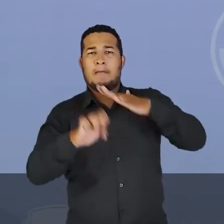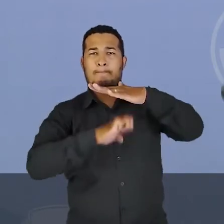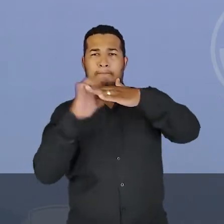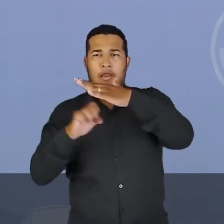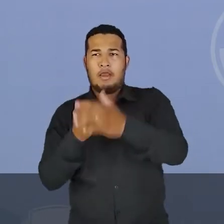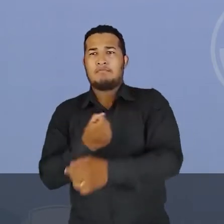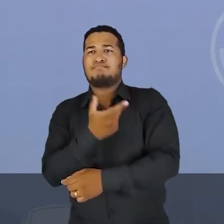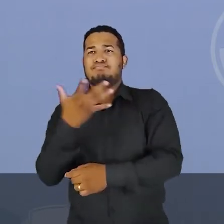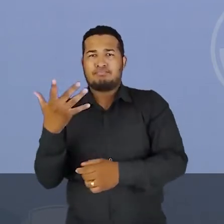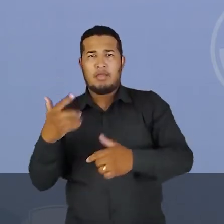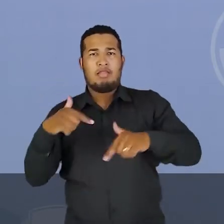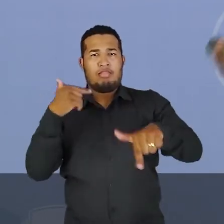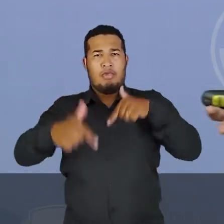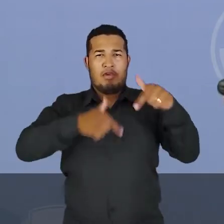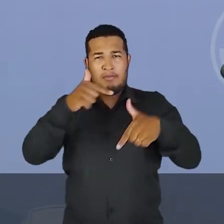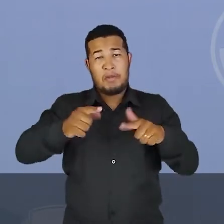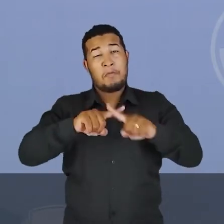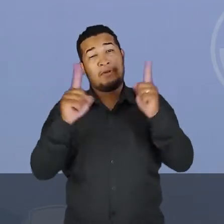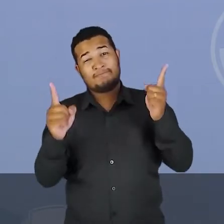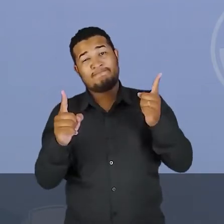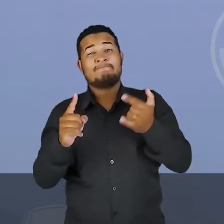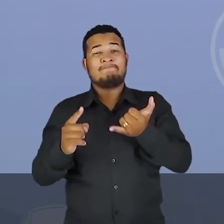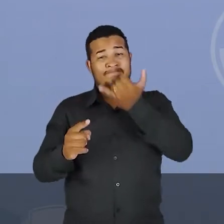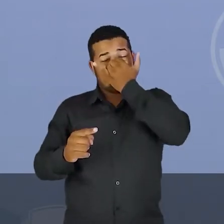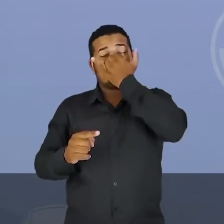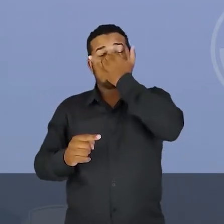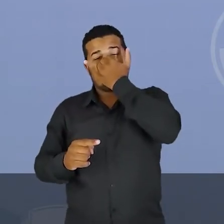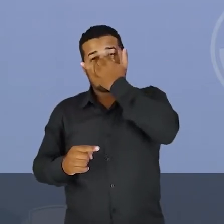mas não há como negar essa